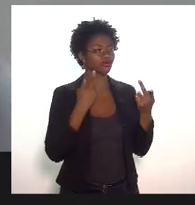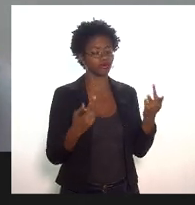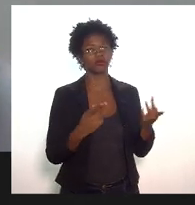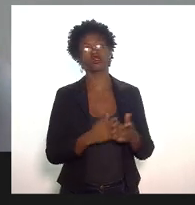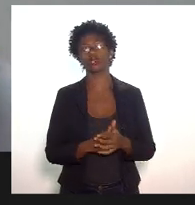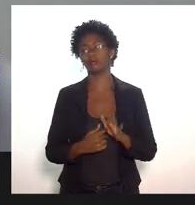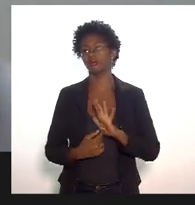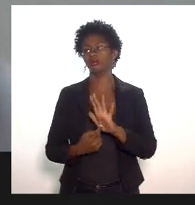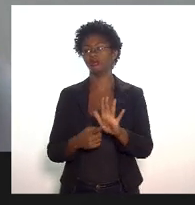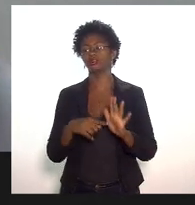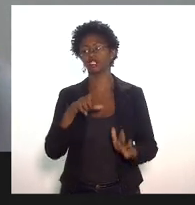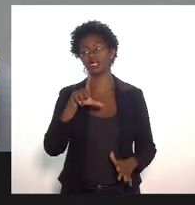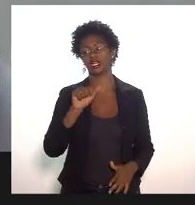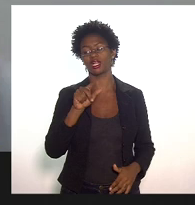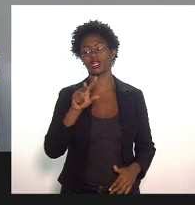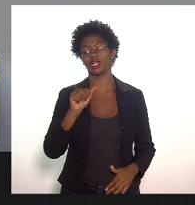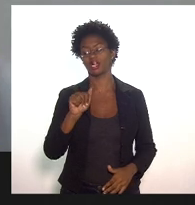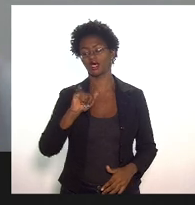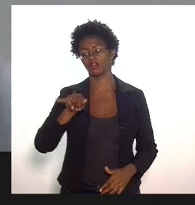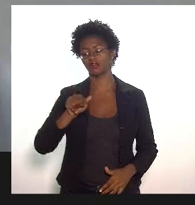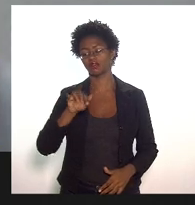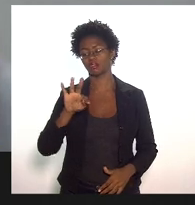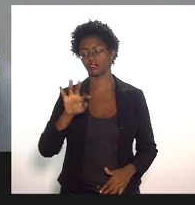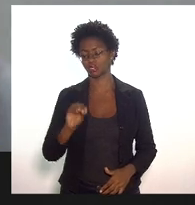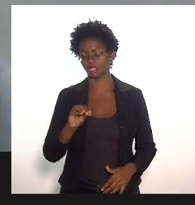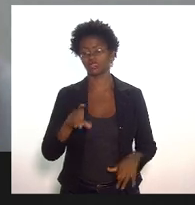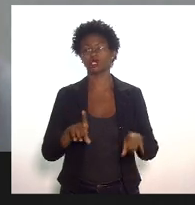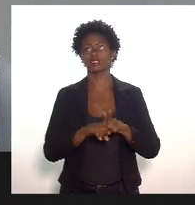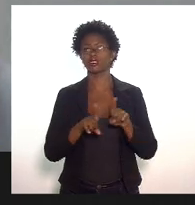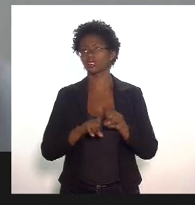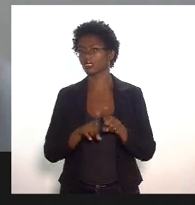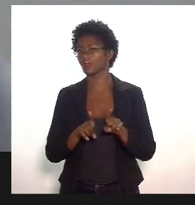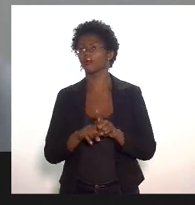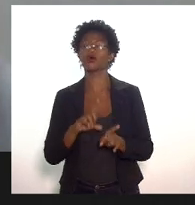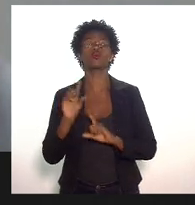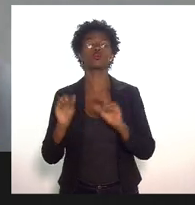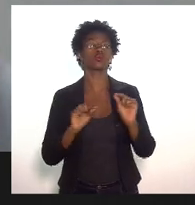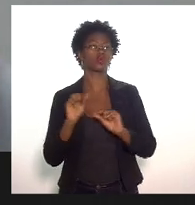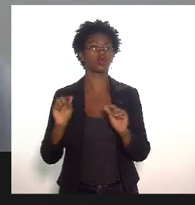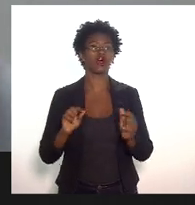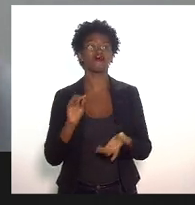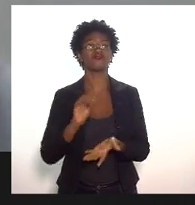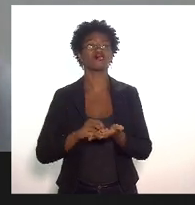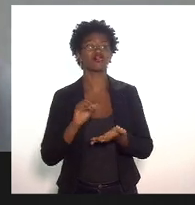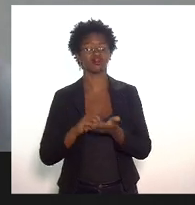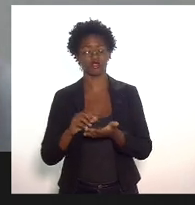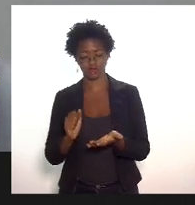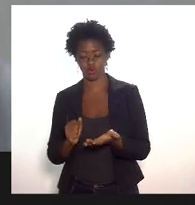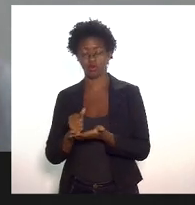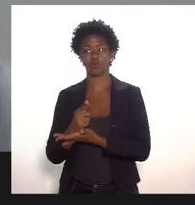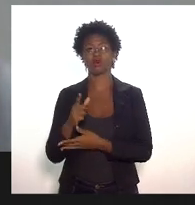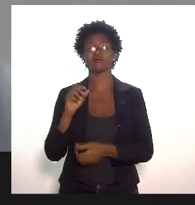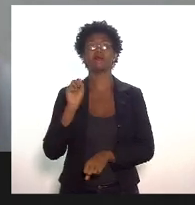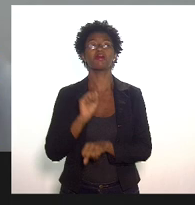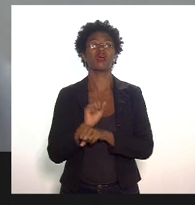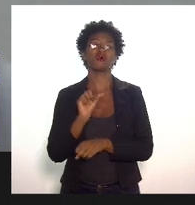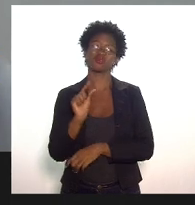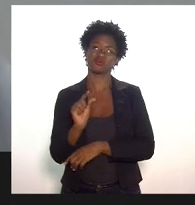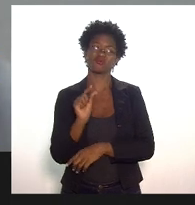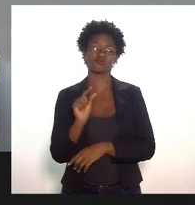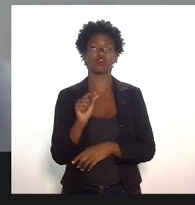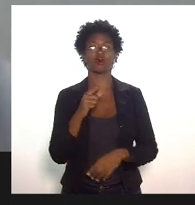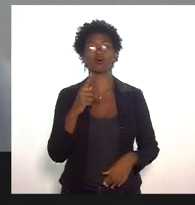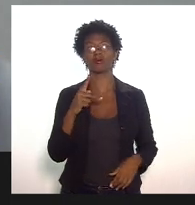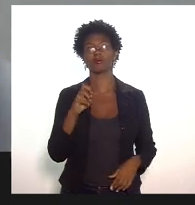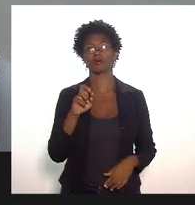as consequências que foram tomadas, né, da falta de encomendas, da paralisia da própria Petrobras, e